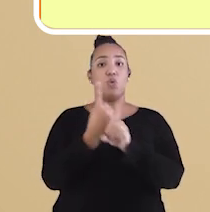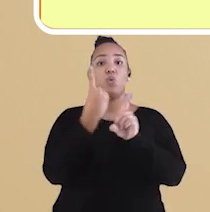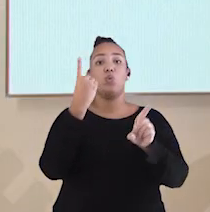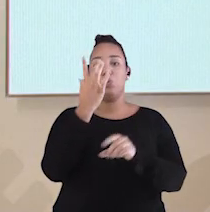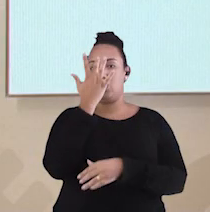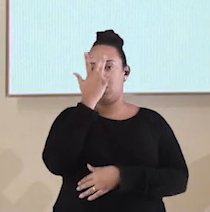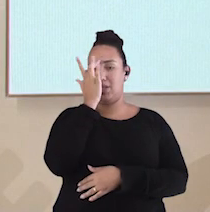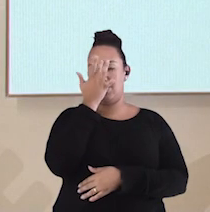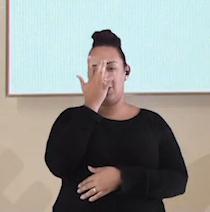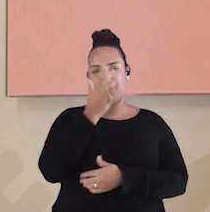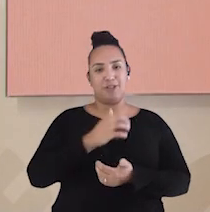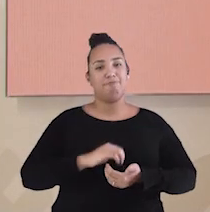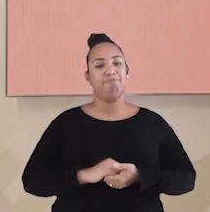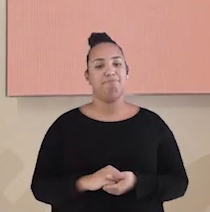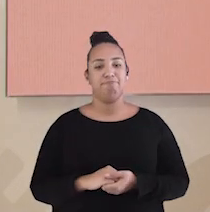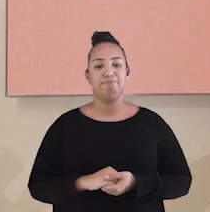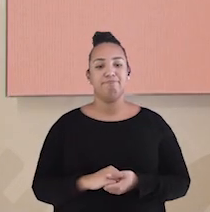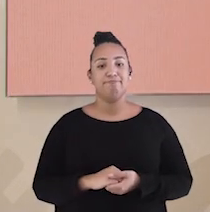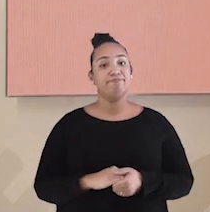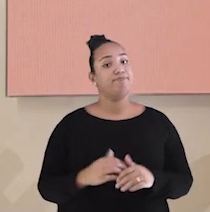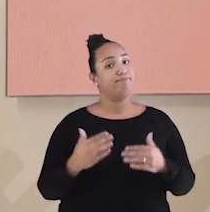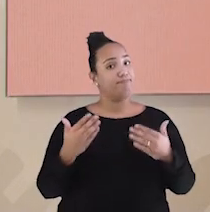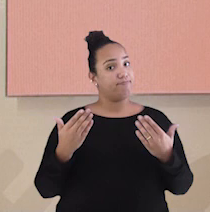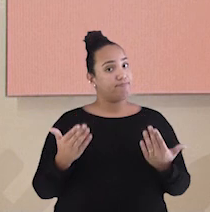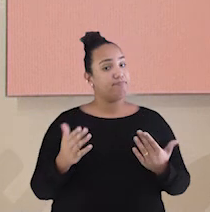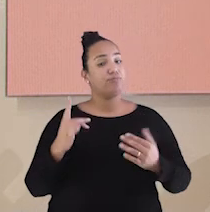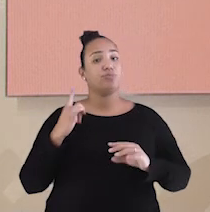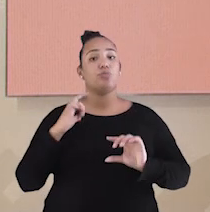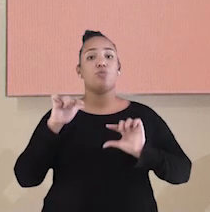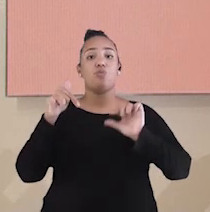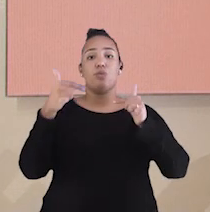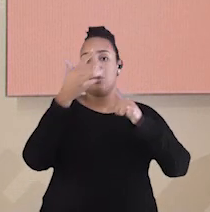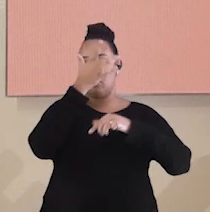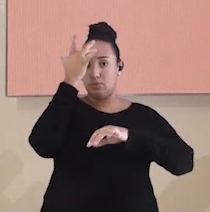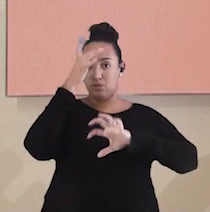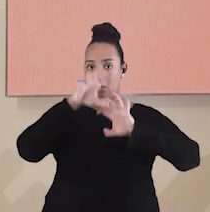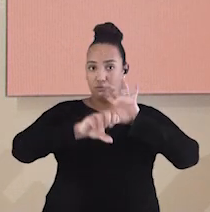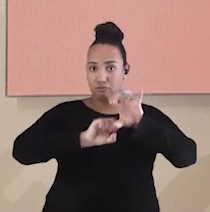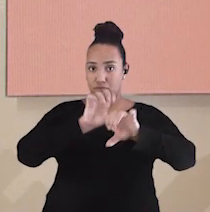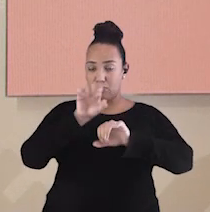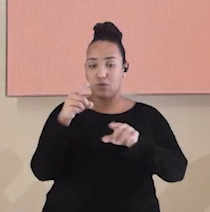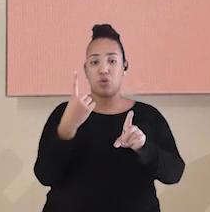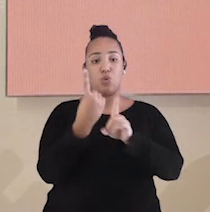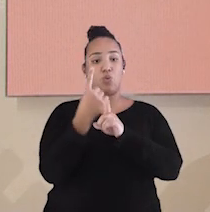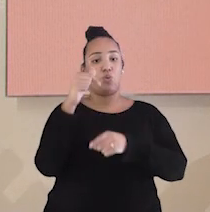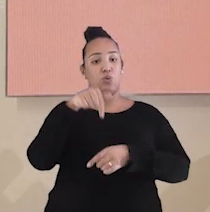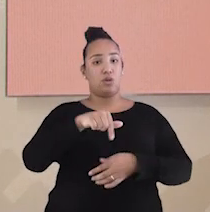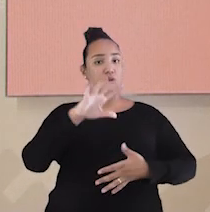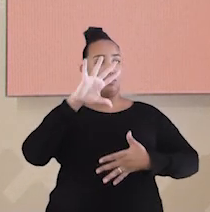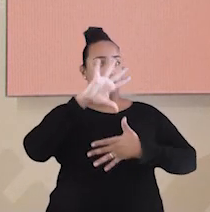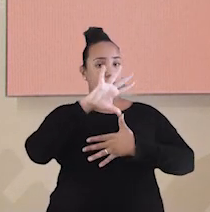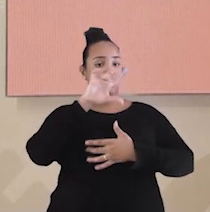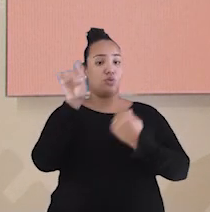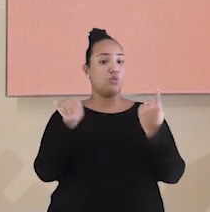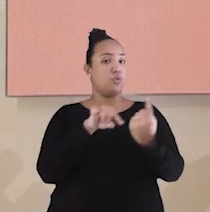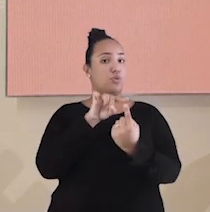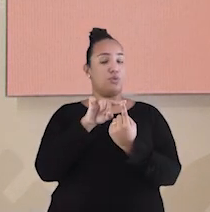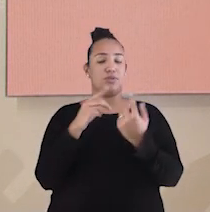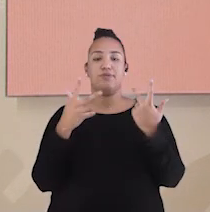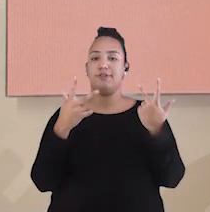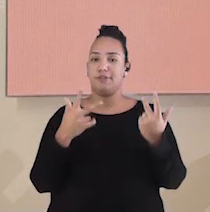continente. Seguindo os passos de Colombo, outros exploradores chegaram ao continente americano. O objetivo era o